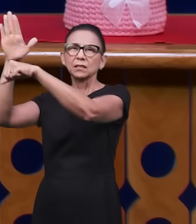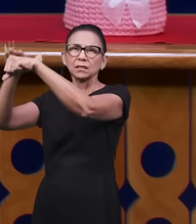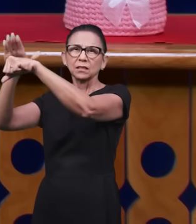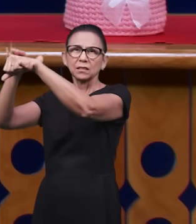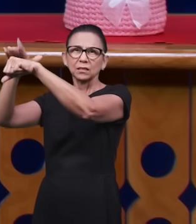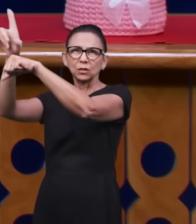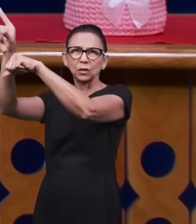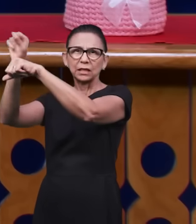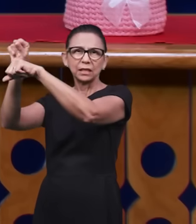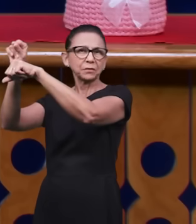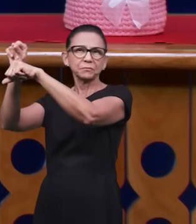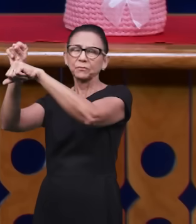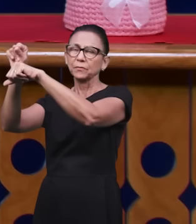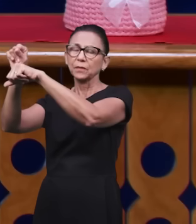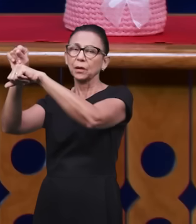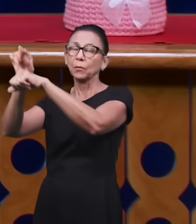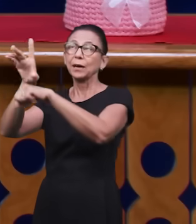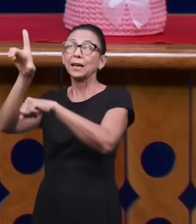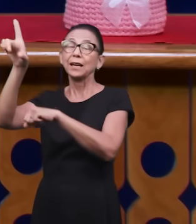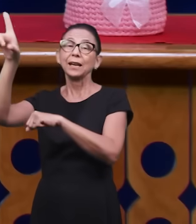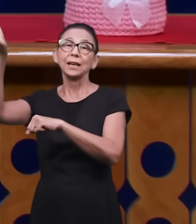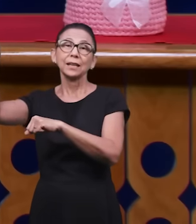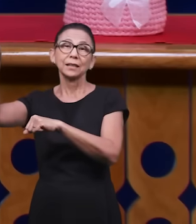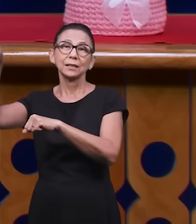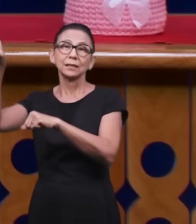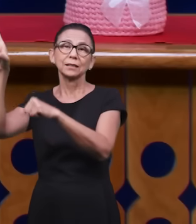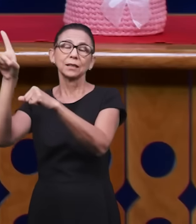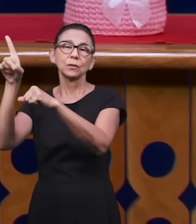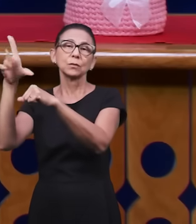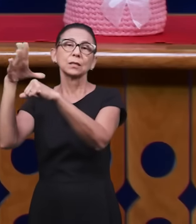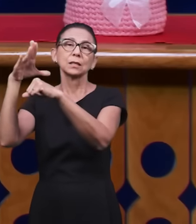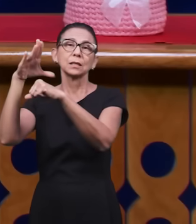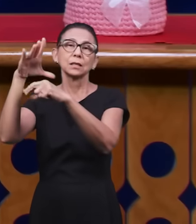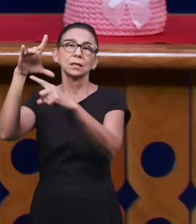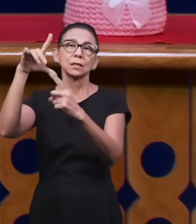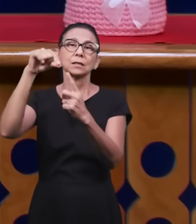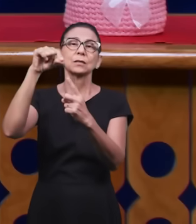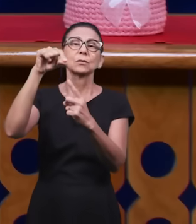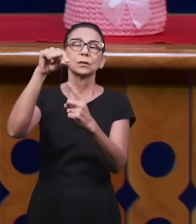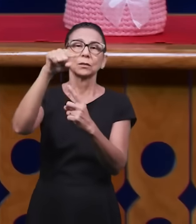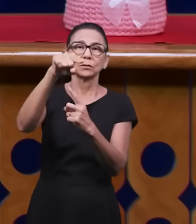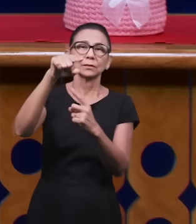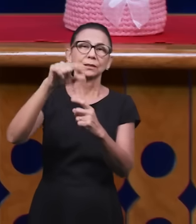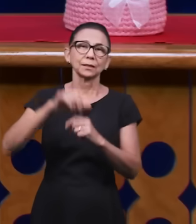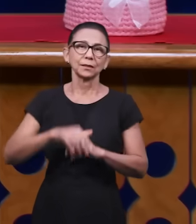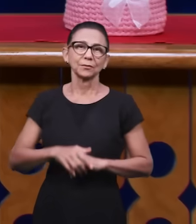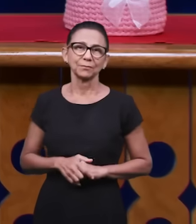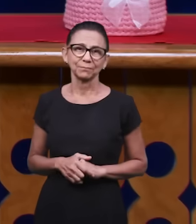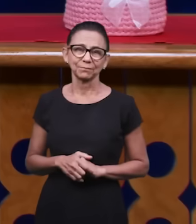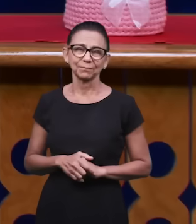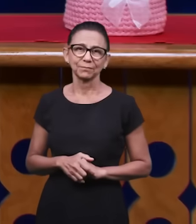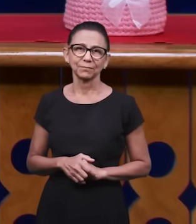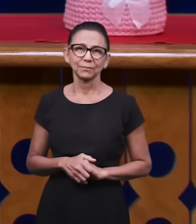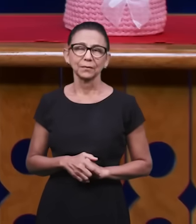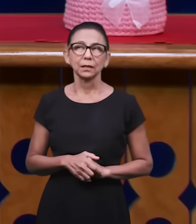Esse entendimento, meus irmãos, do nosso chamado, da nossa eleição, é fundamental.